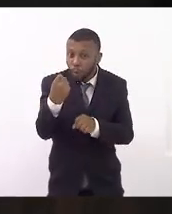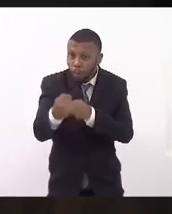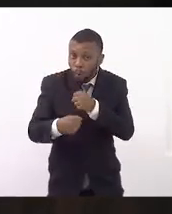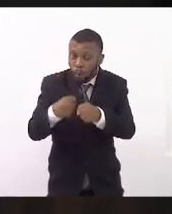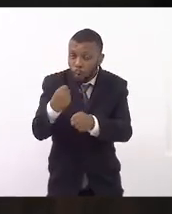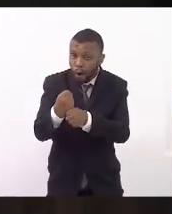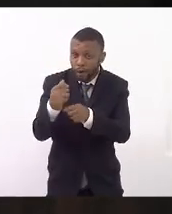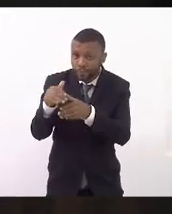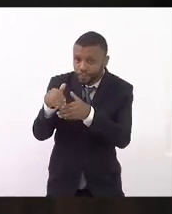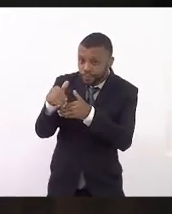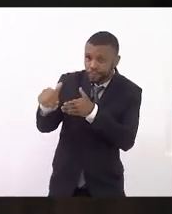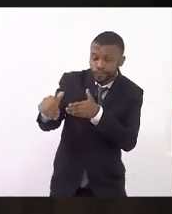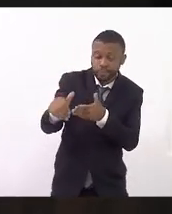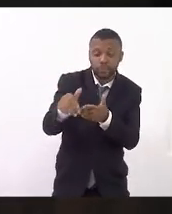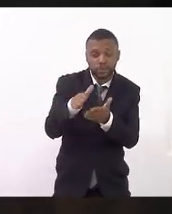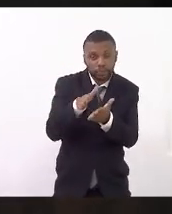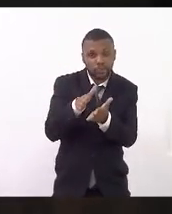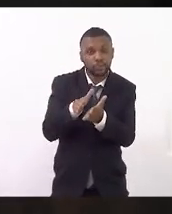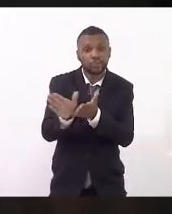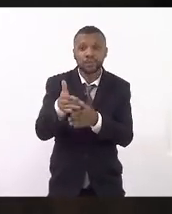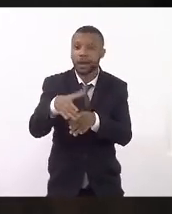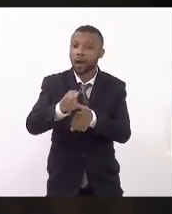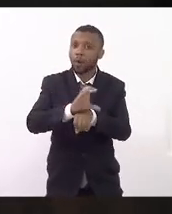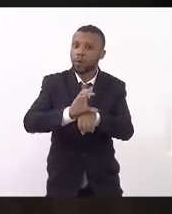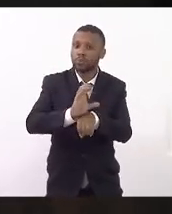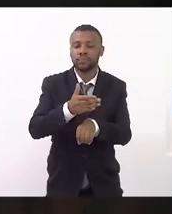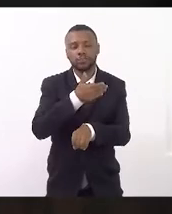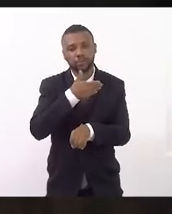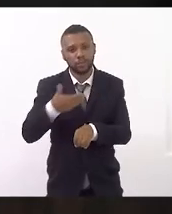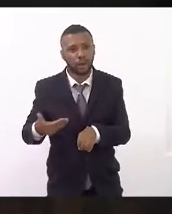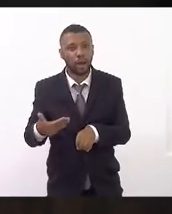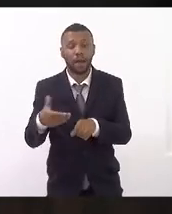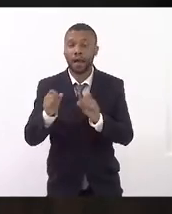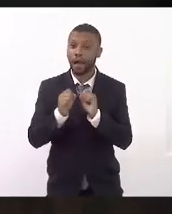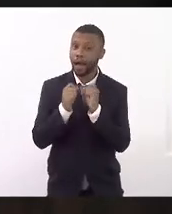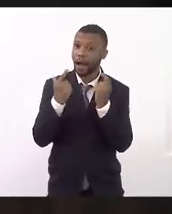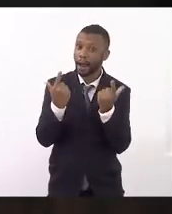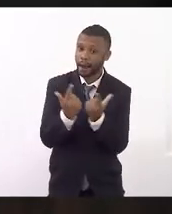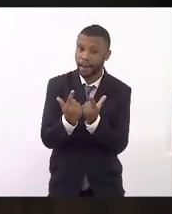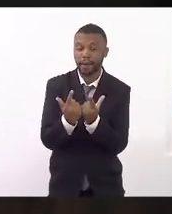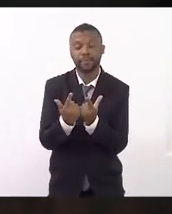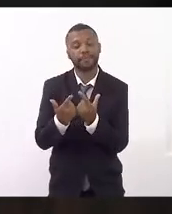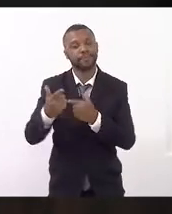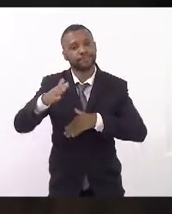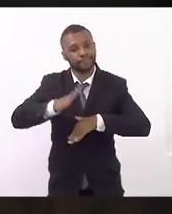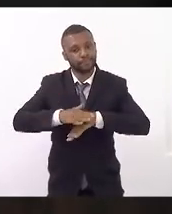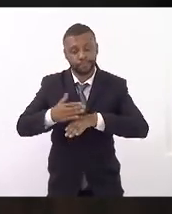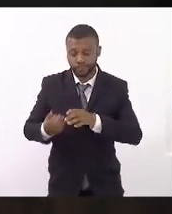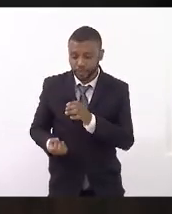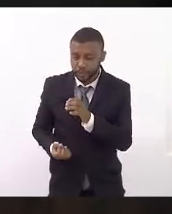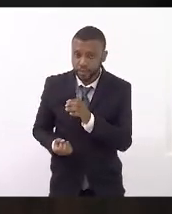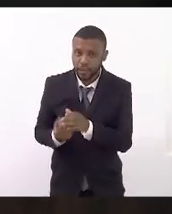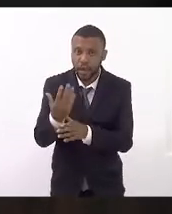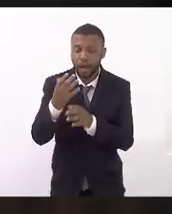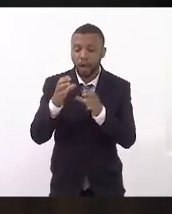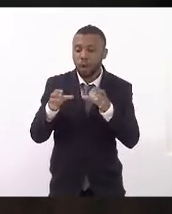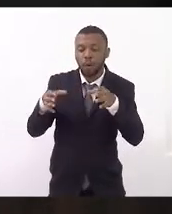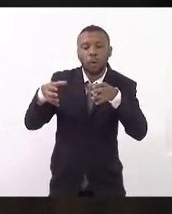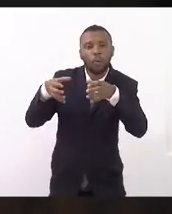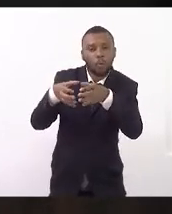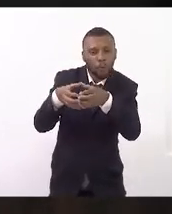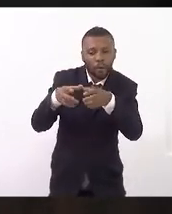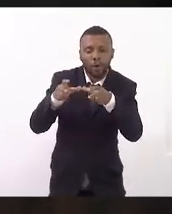contar da promulgação da Constituição Estadual, a Assembleia Legislativa promoverá Comissão de Exame Analítico